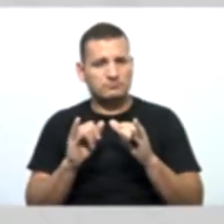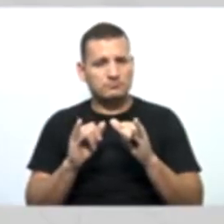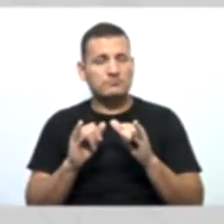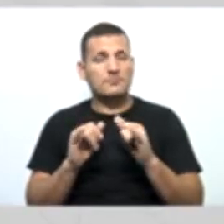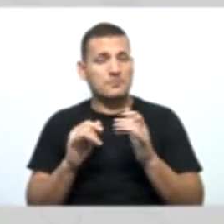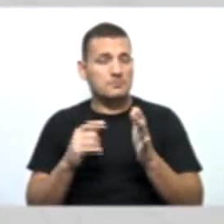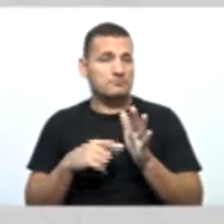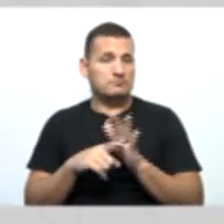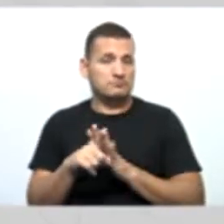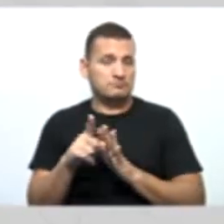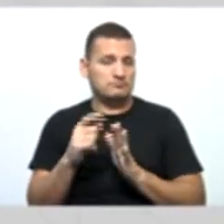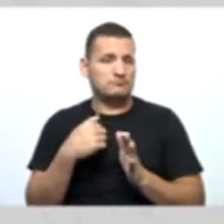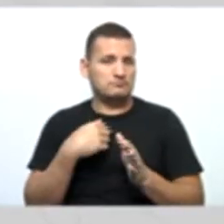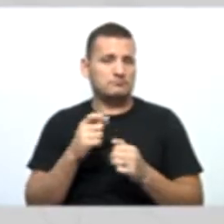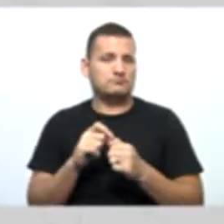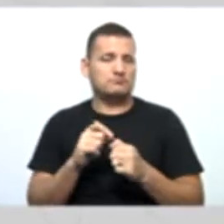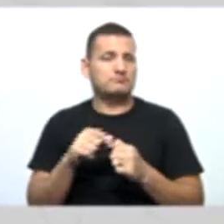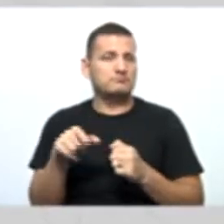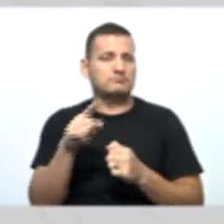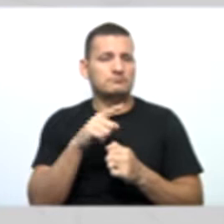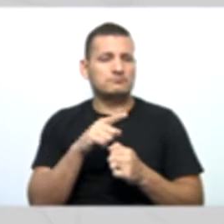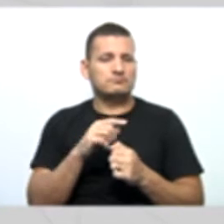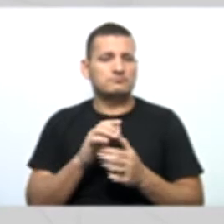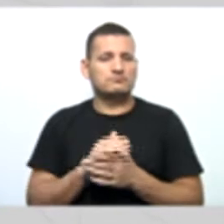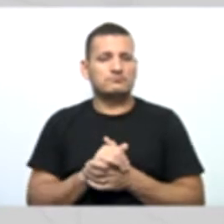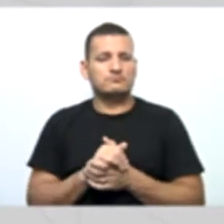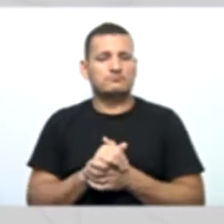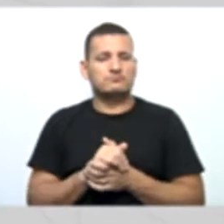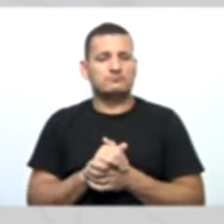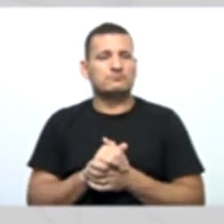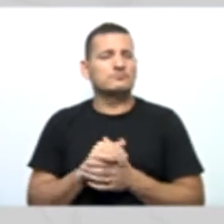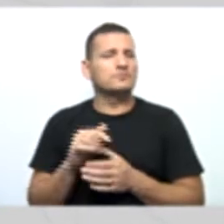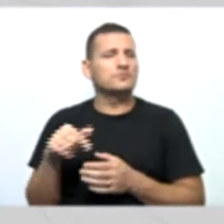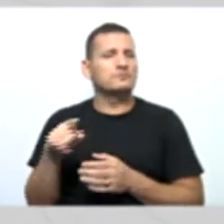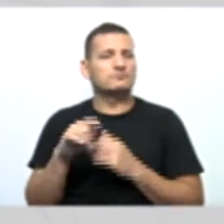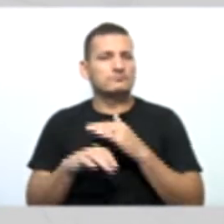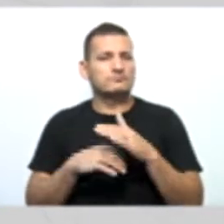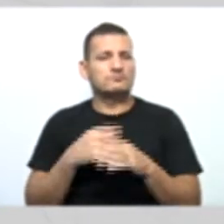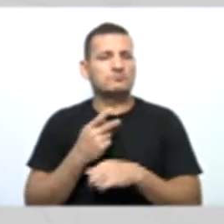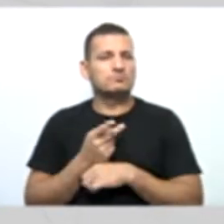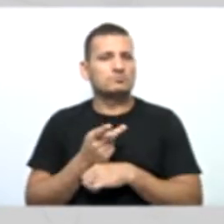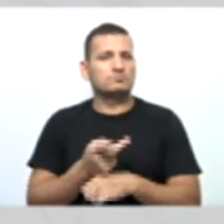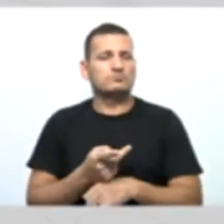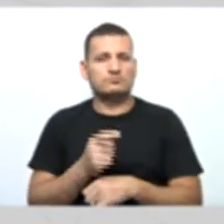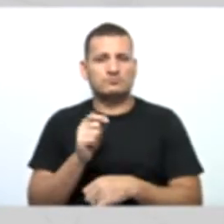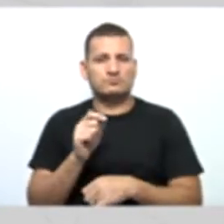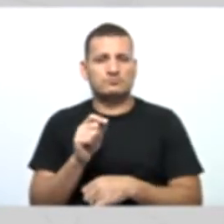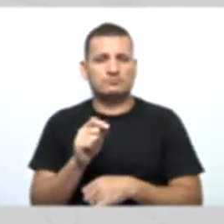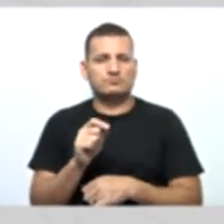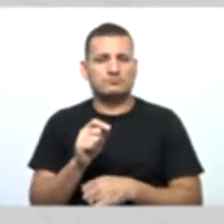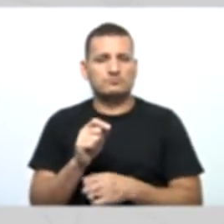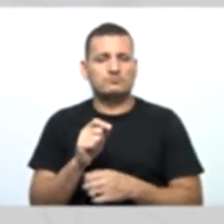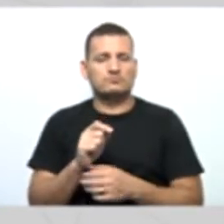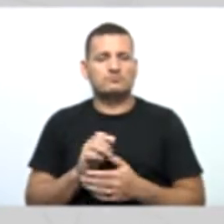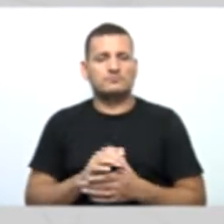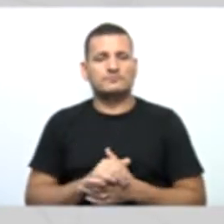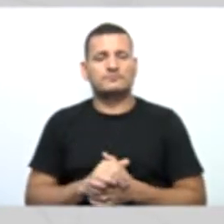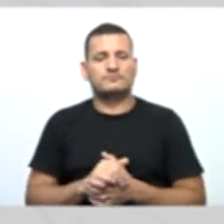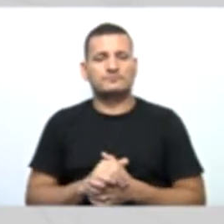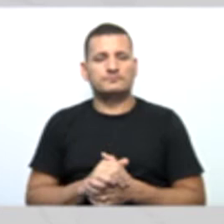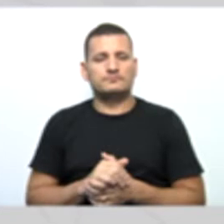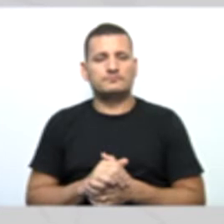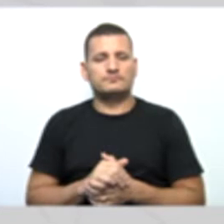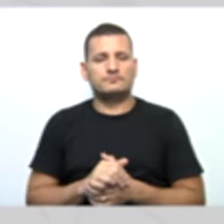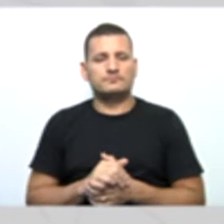pergunta que eu faço para vocês. O que eles estão procurando? Qual é a intenção